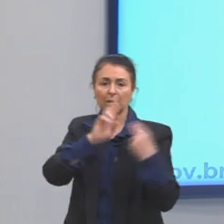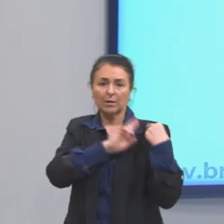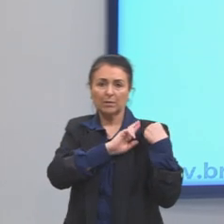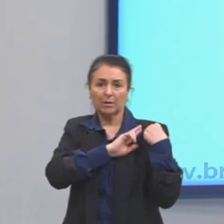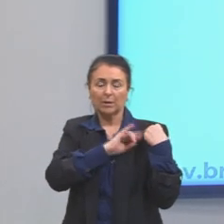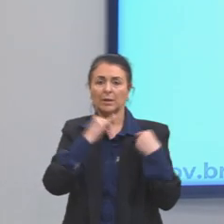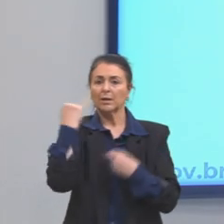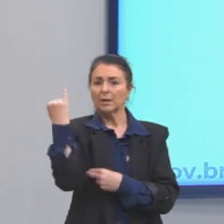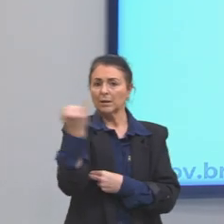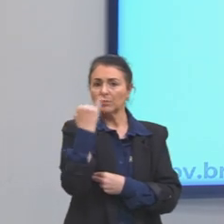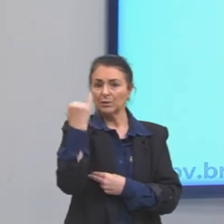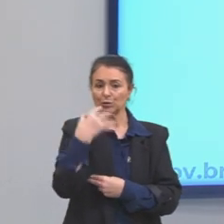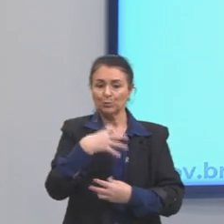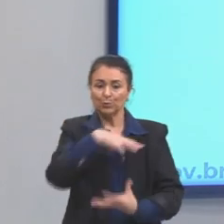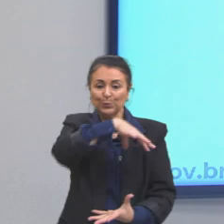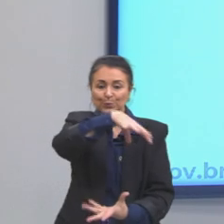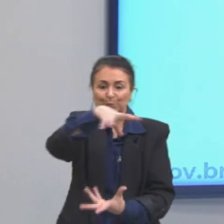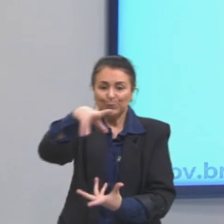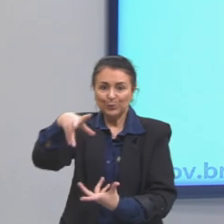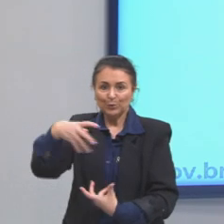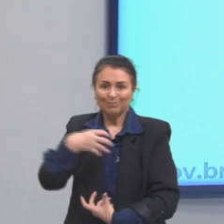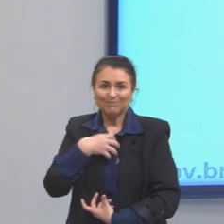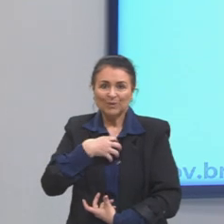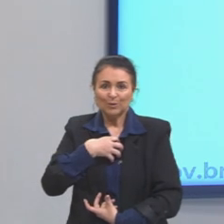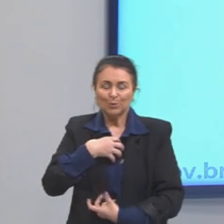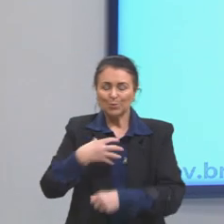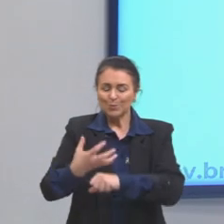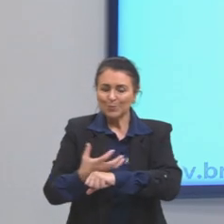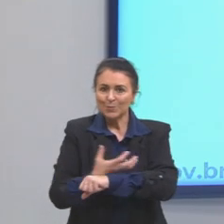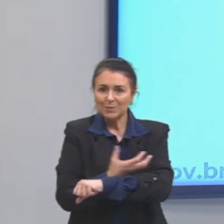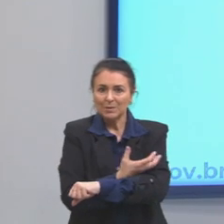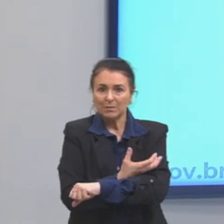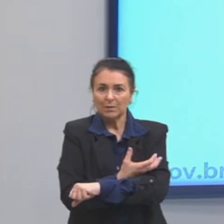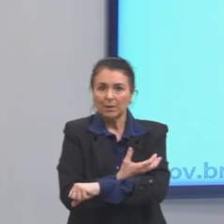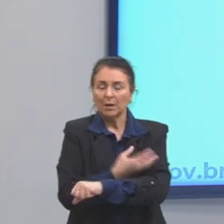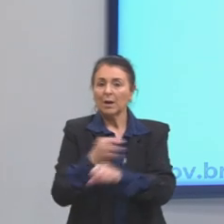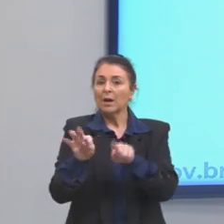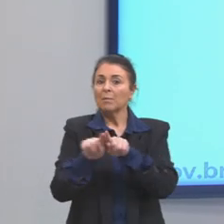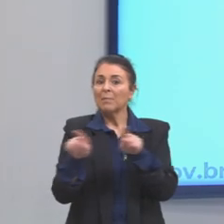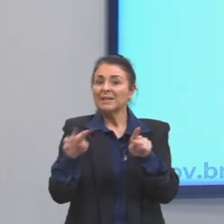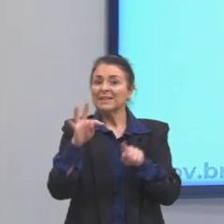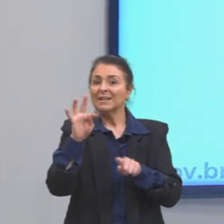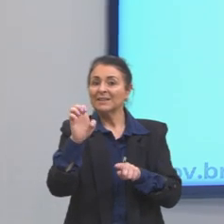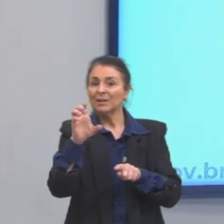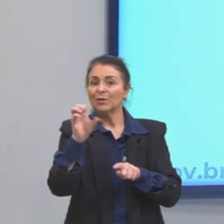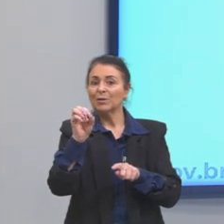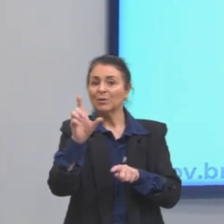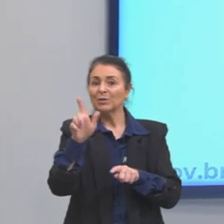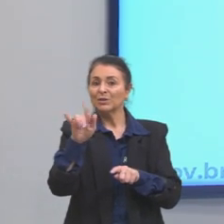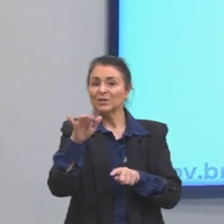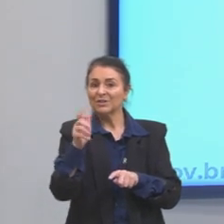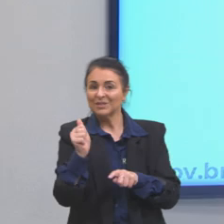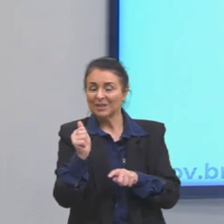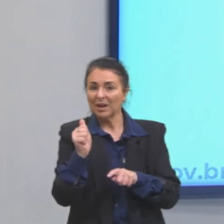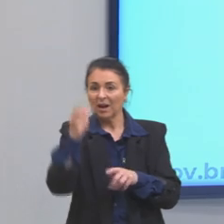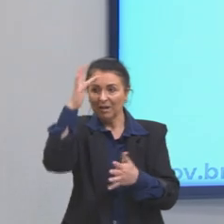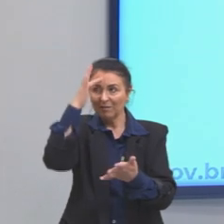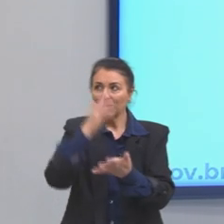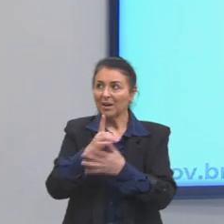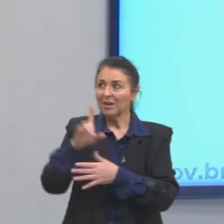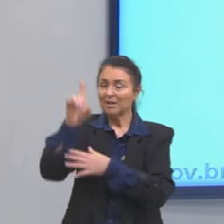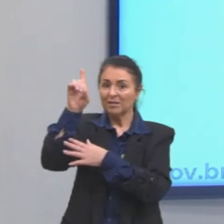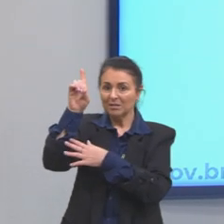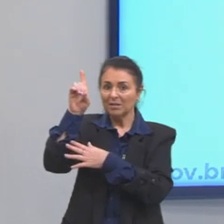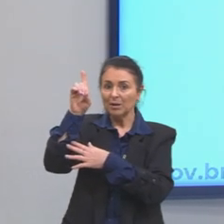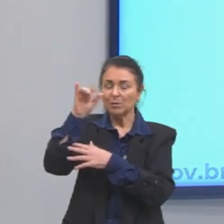é muito importante para o mundo é mas é a teologia que dá conta das verdades reveladas como pregava Santo Agostinho E aí ele se